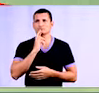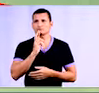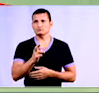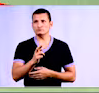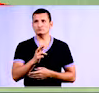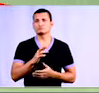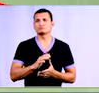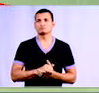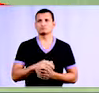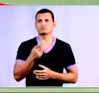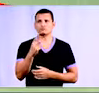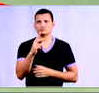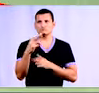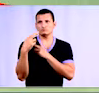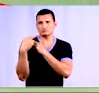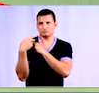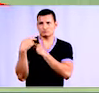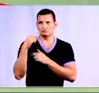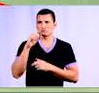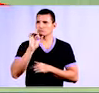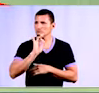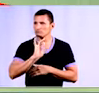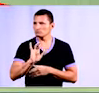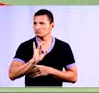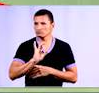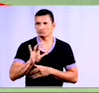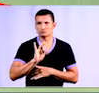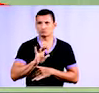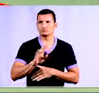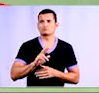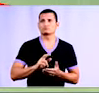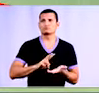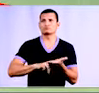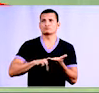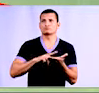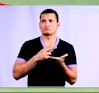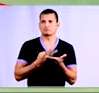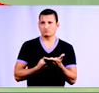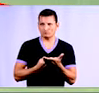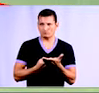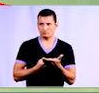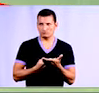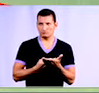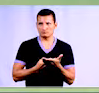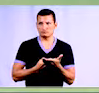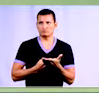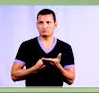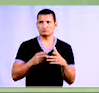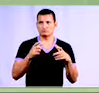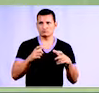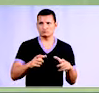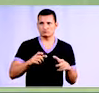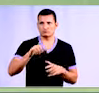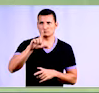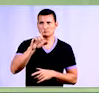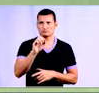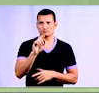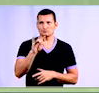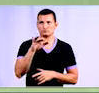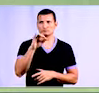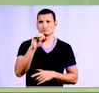responderam. A sua função é apenas, simplesmente, traduzir os endereços